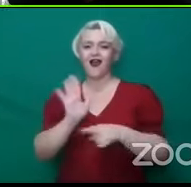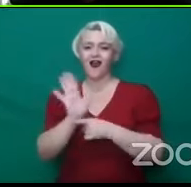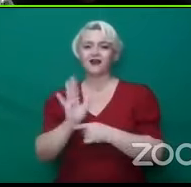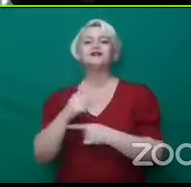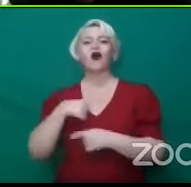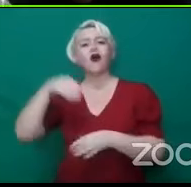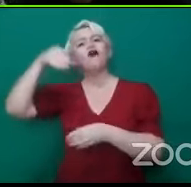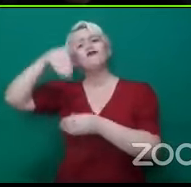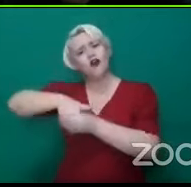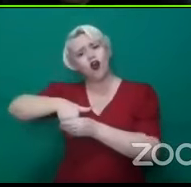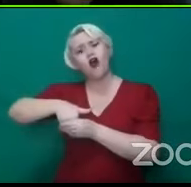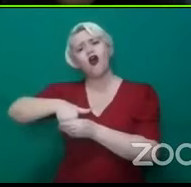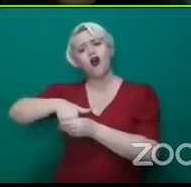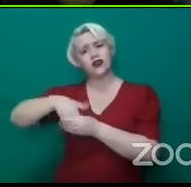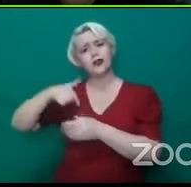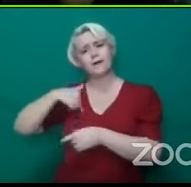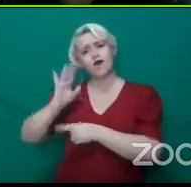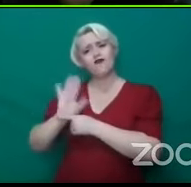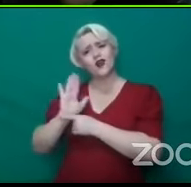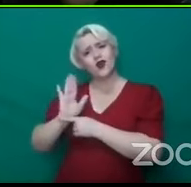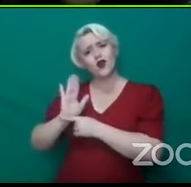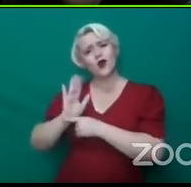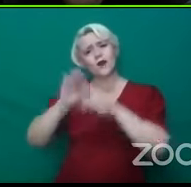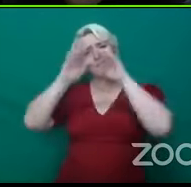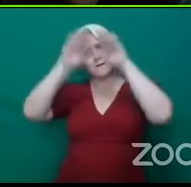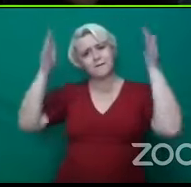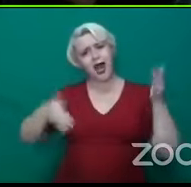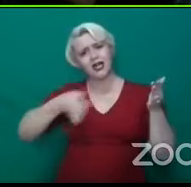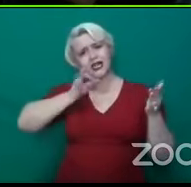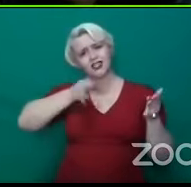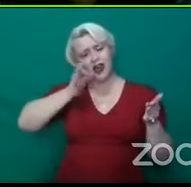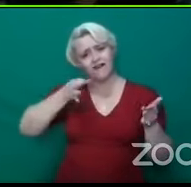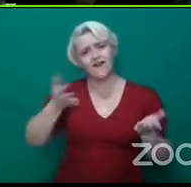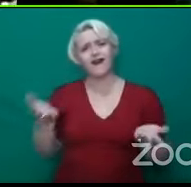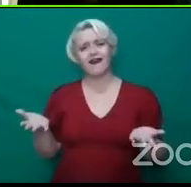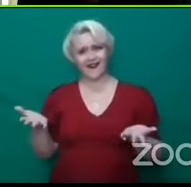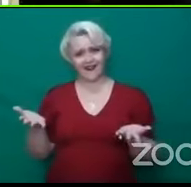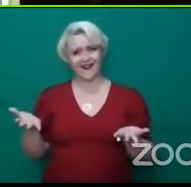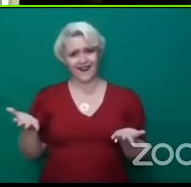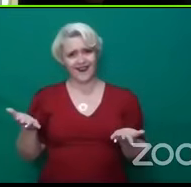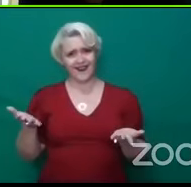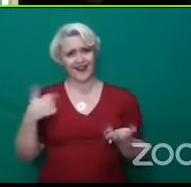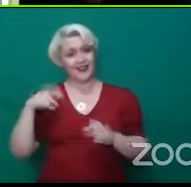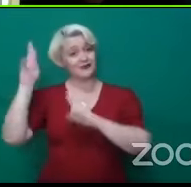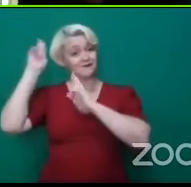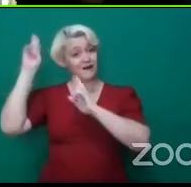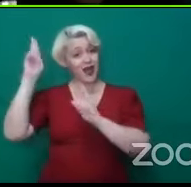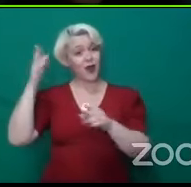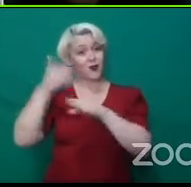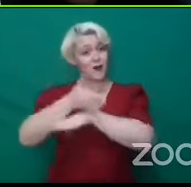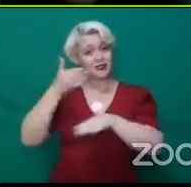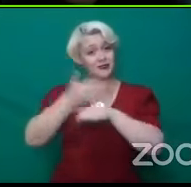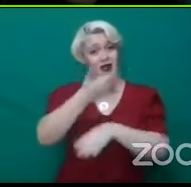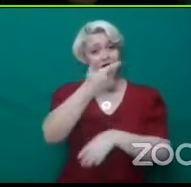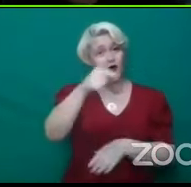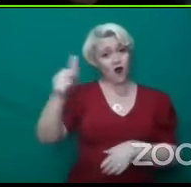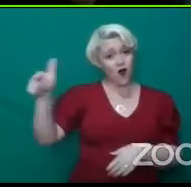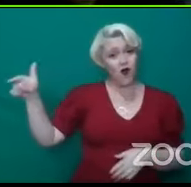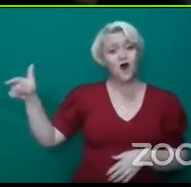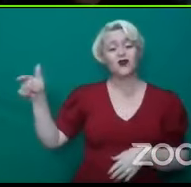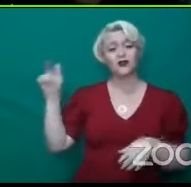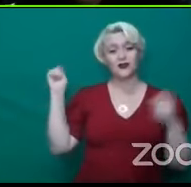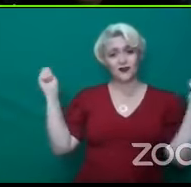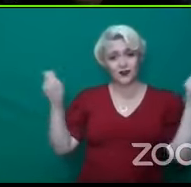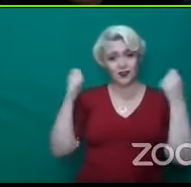se vocês acharem que eu mereço, que a galera merece aqui do Sul. E espero poder participar outras vezes e